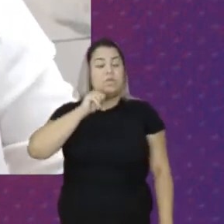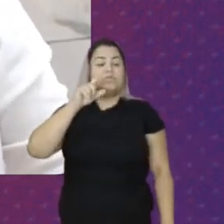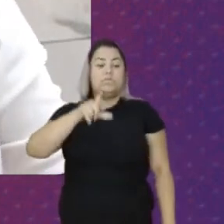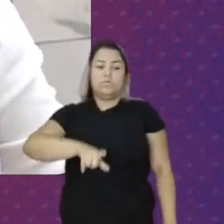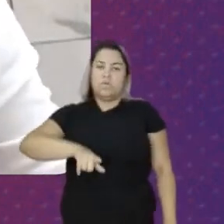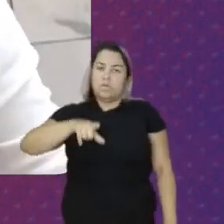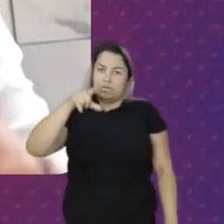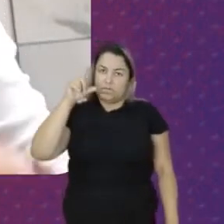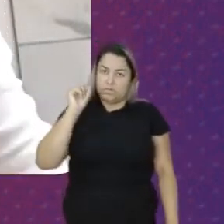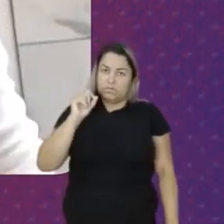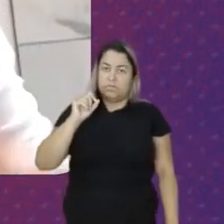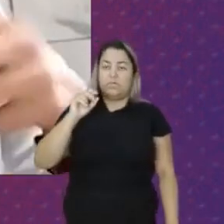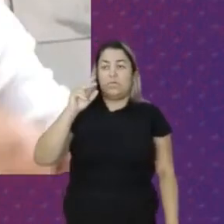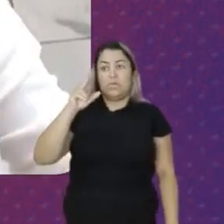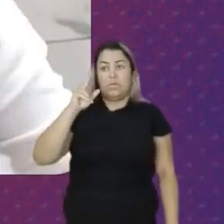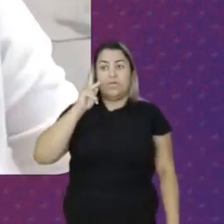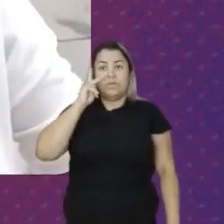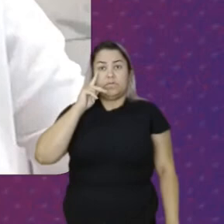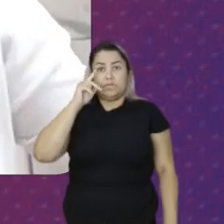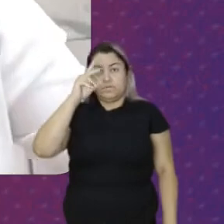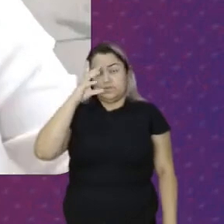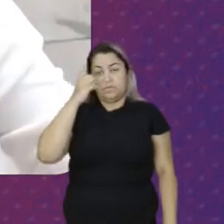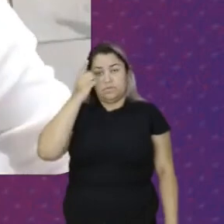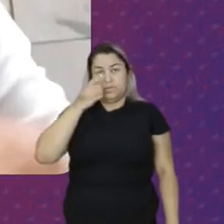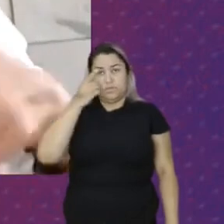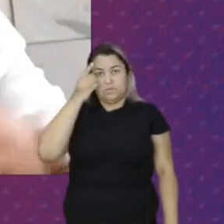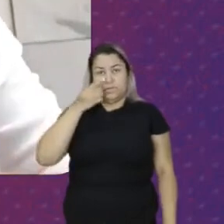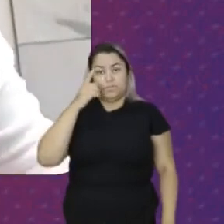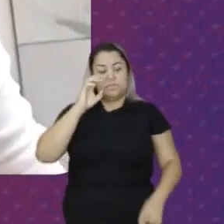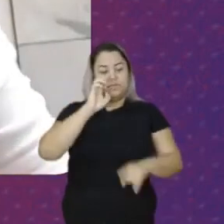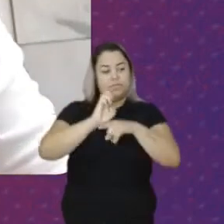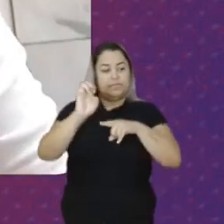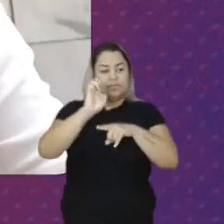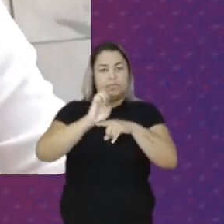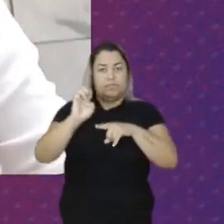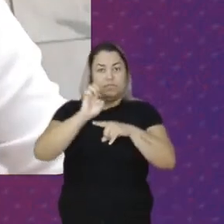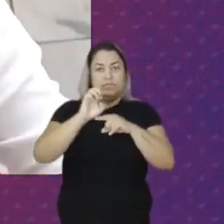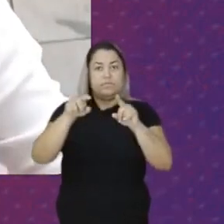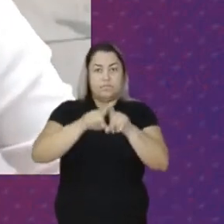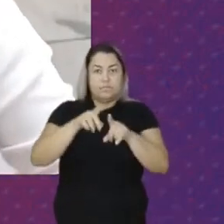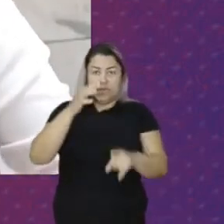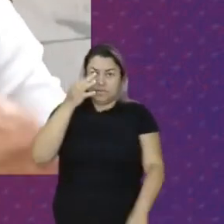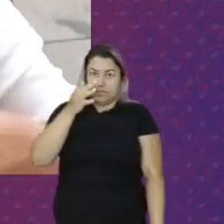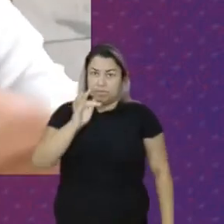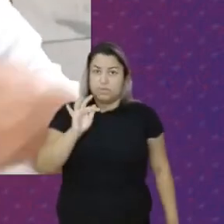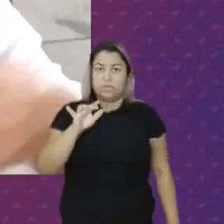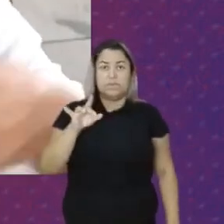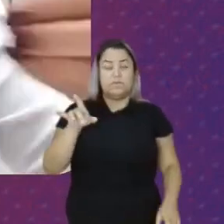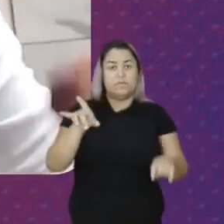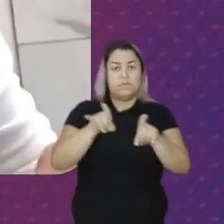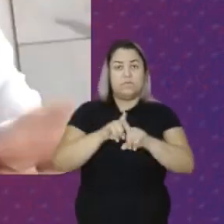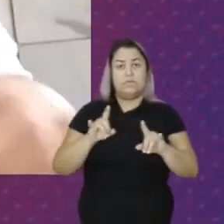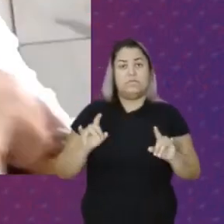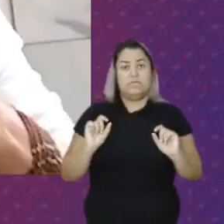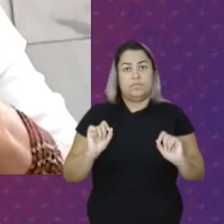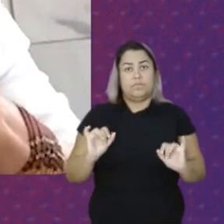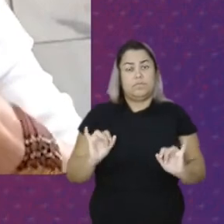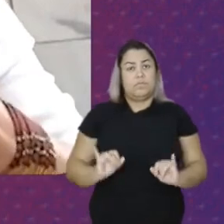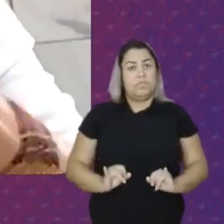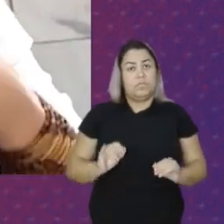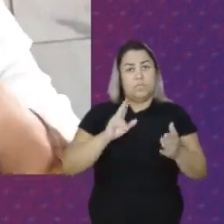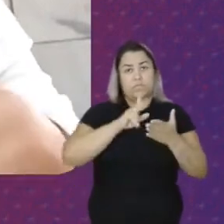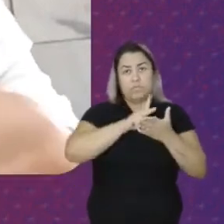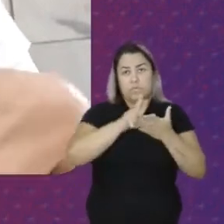eleitas vereadoras, deputadas estaduais, deputadas federais, e que sofreram uma